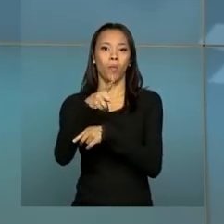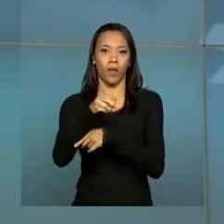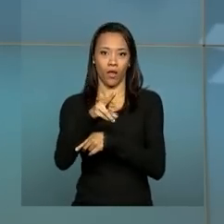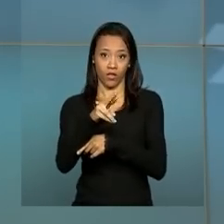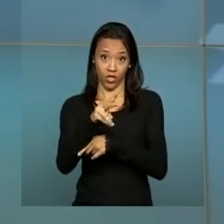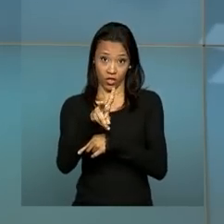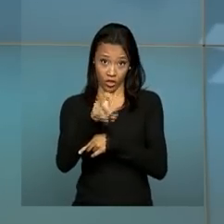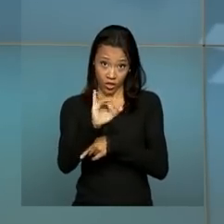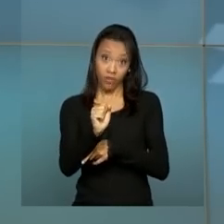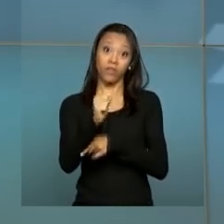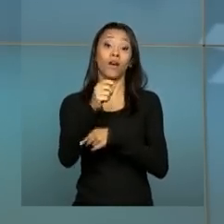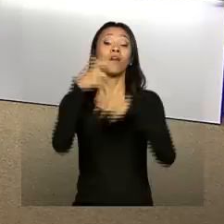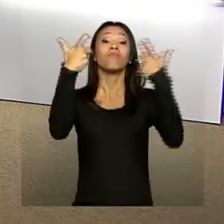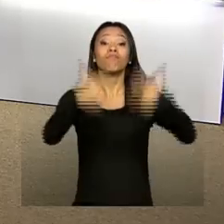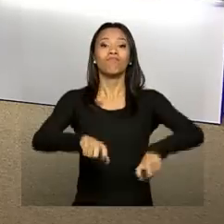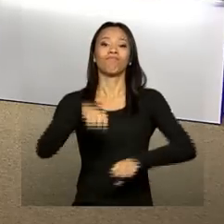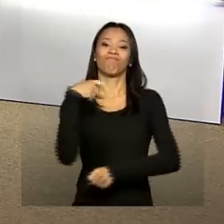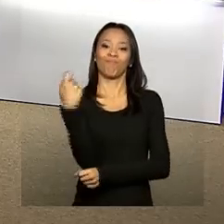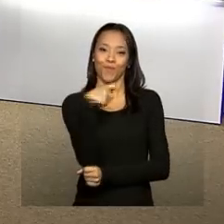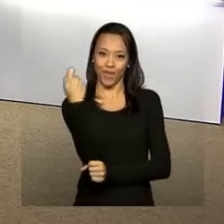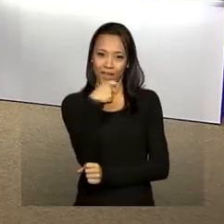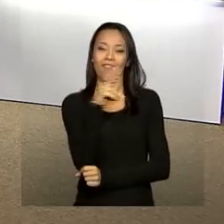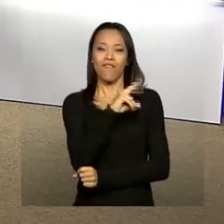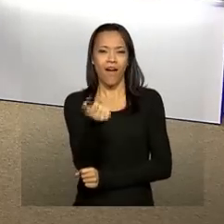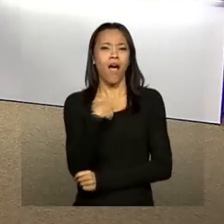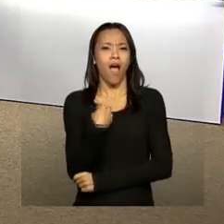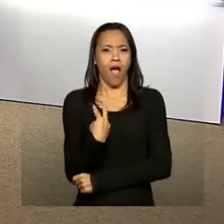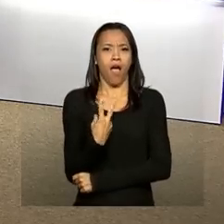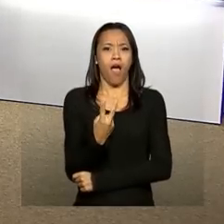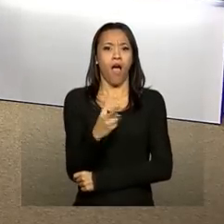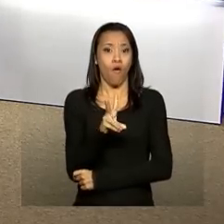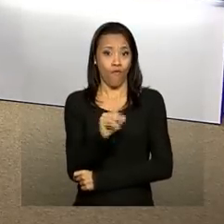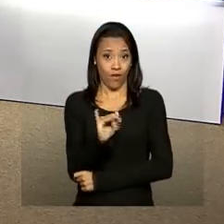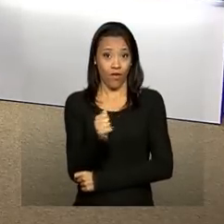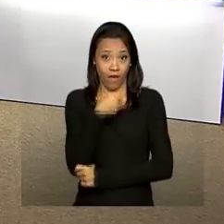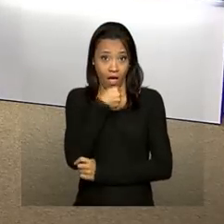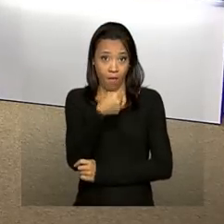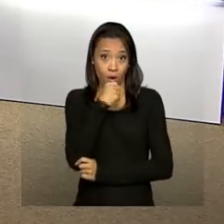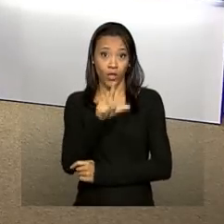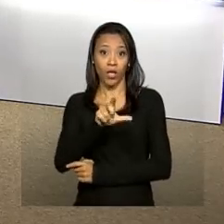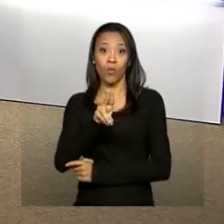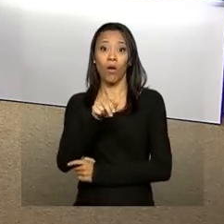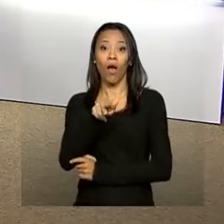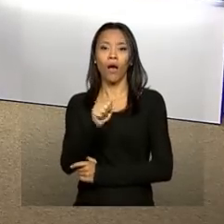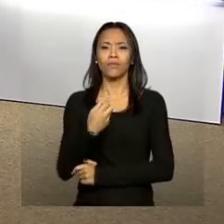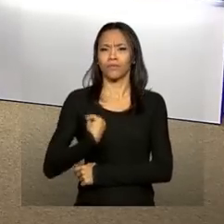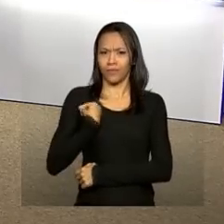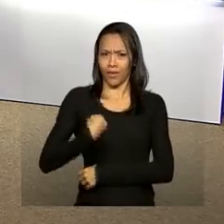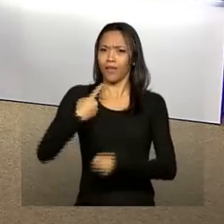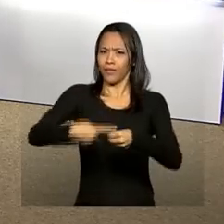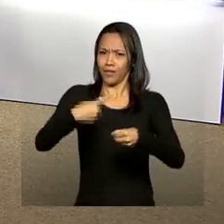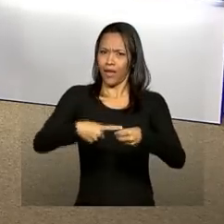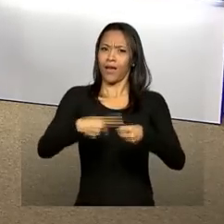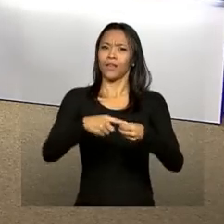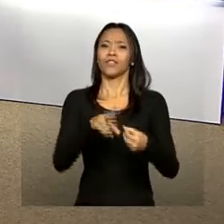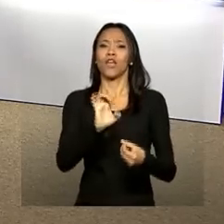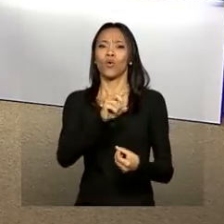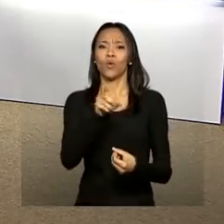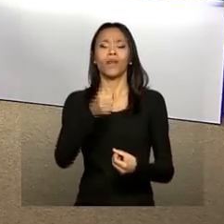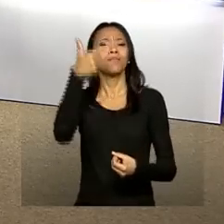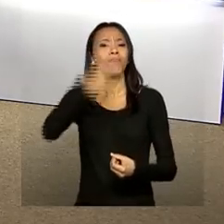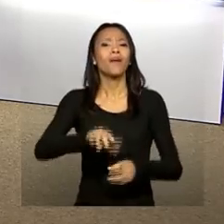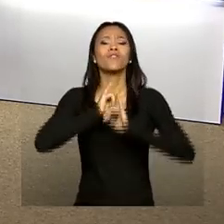assentados de Porto Alegre a gente vai conversar ao vivo agora com a repórter Luana Karen que está em Eudaldo do Sul e tem mais